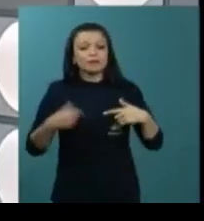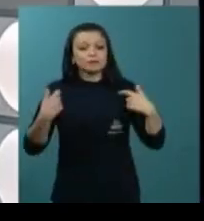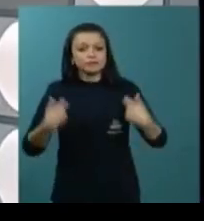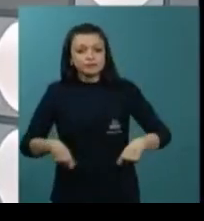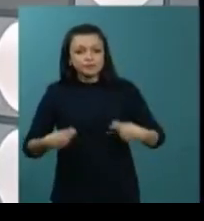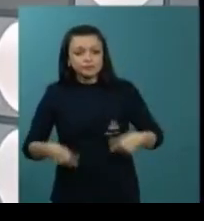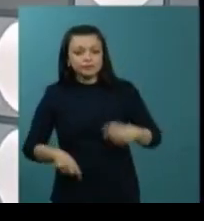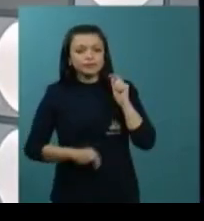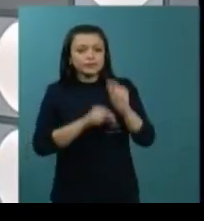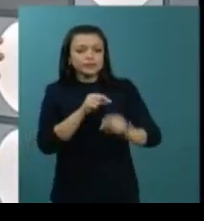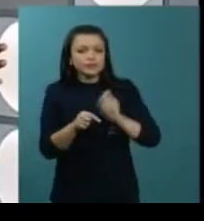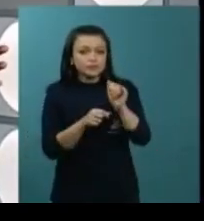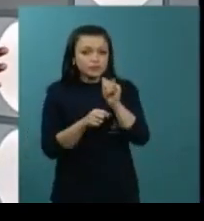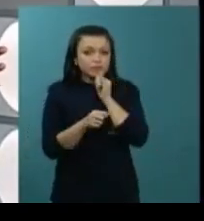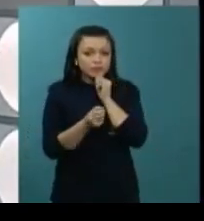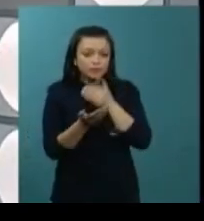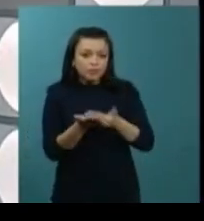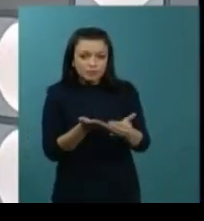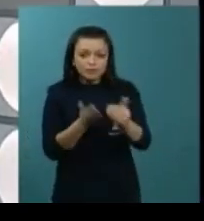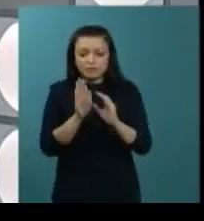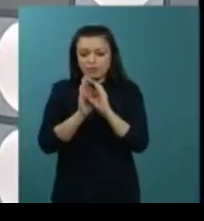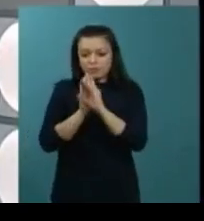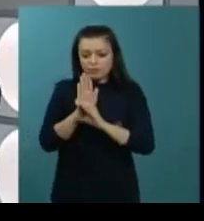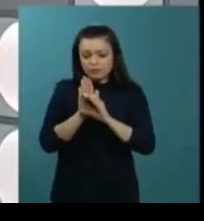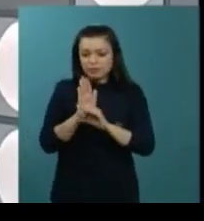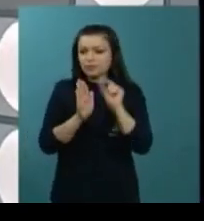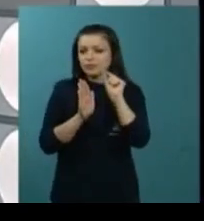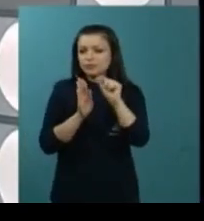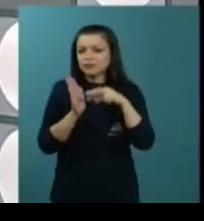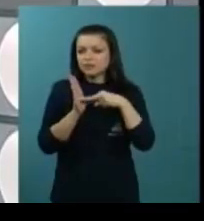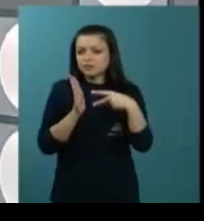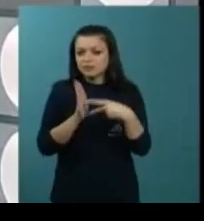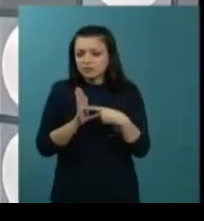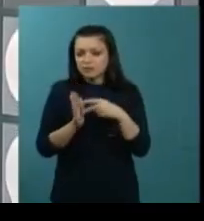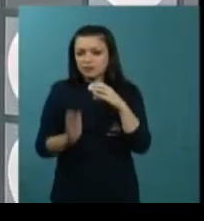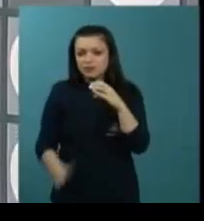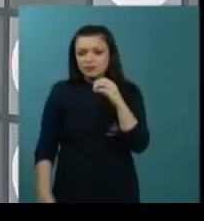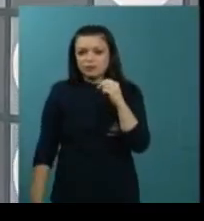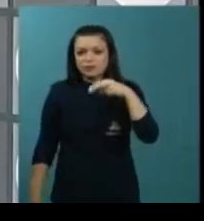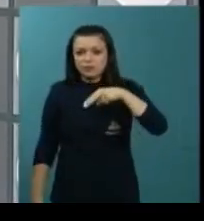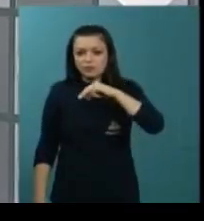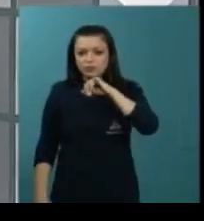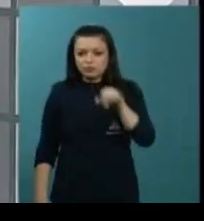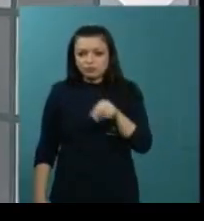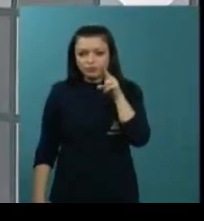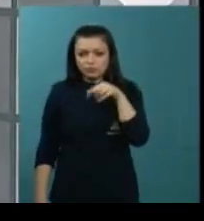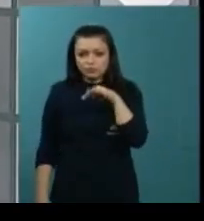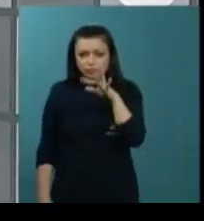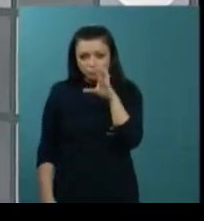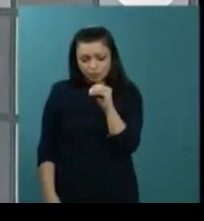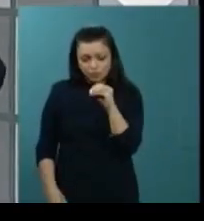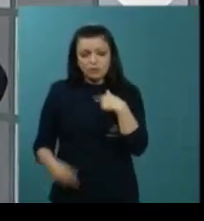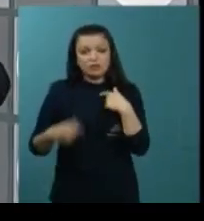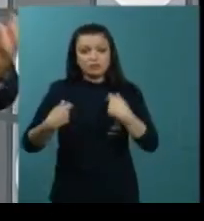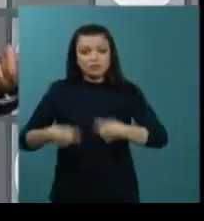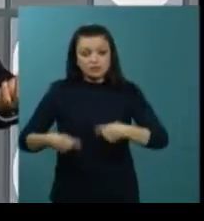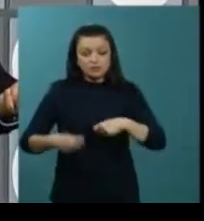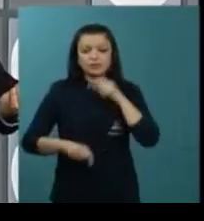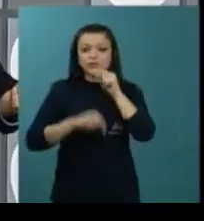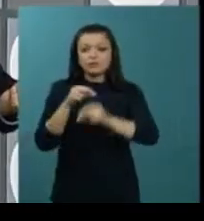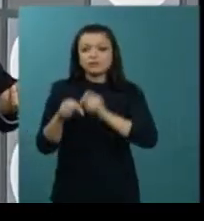partir da definição do que é conjunto e a partir de termos em mãos dois ou